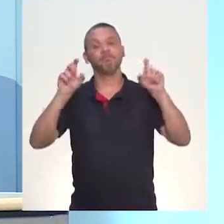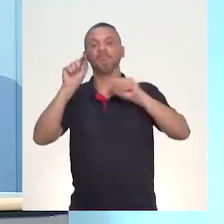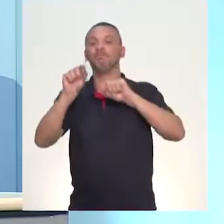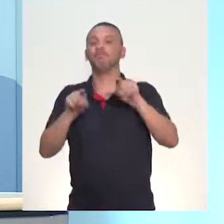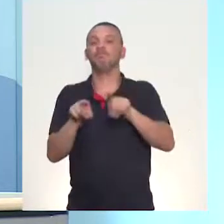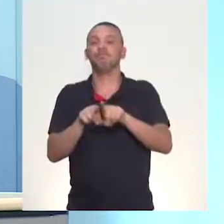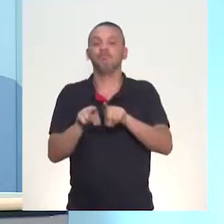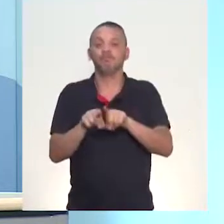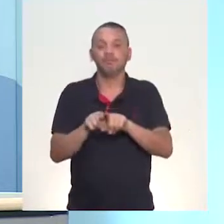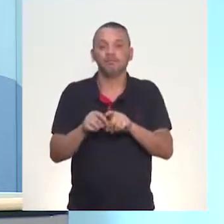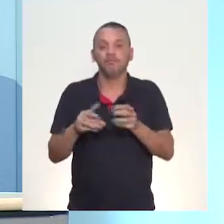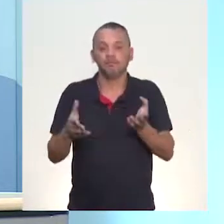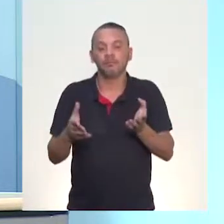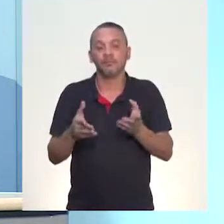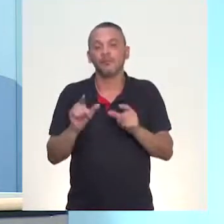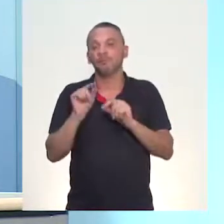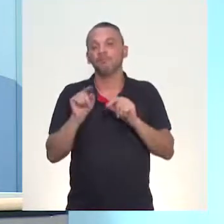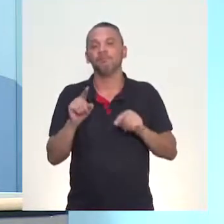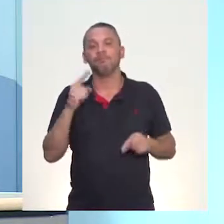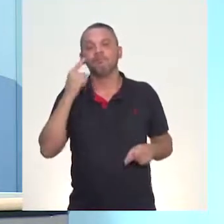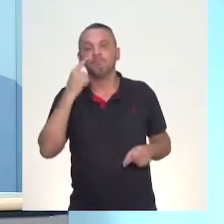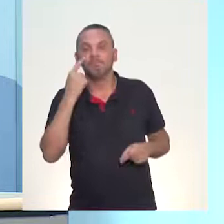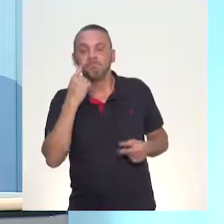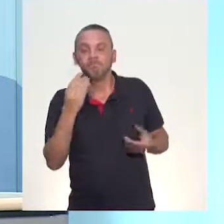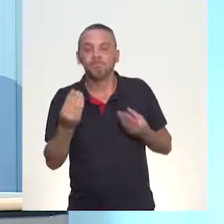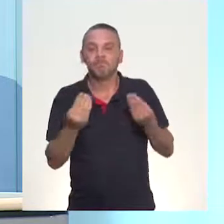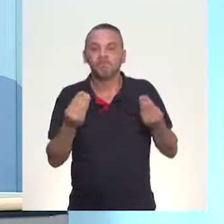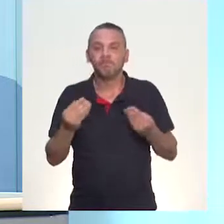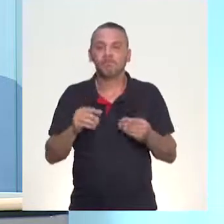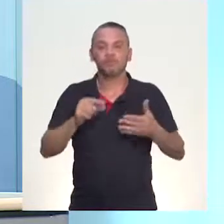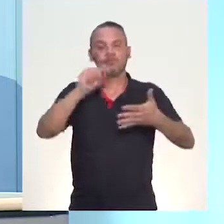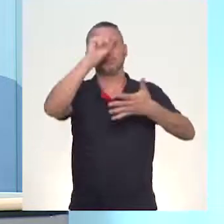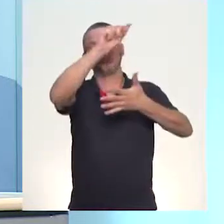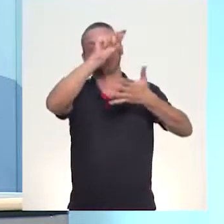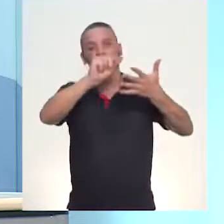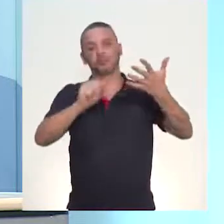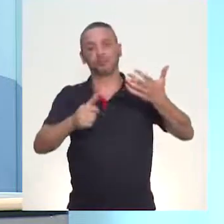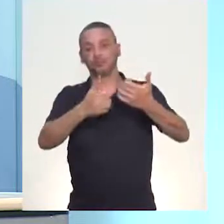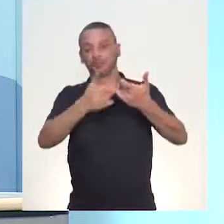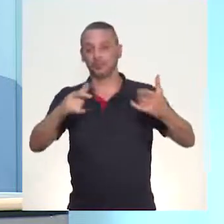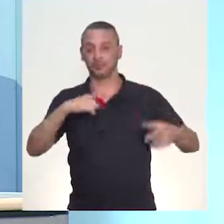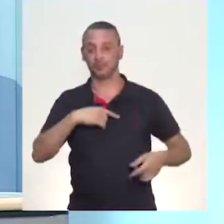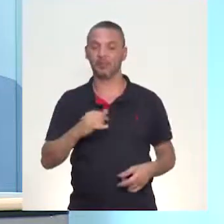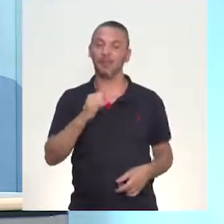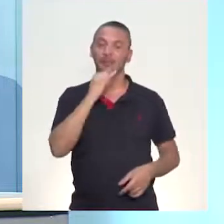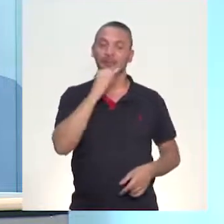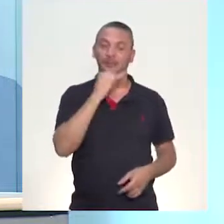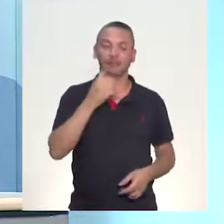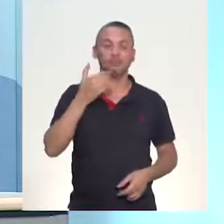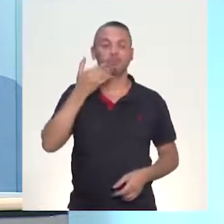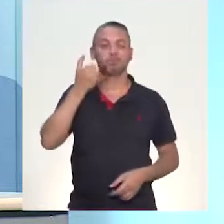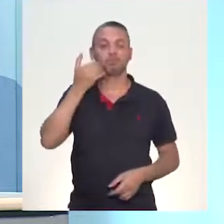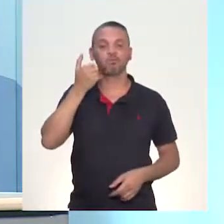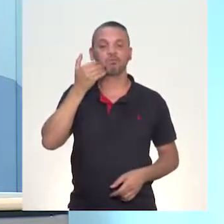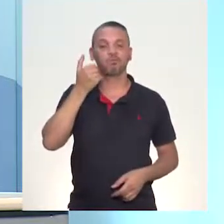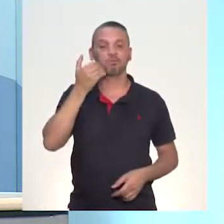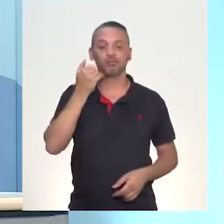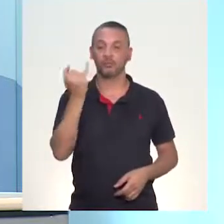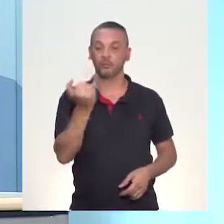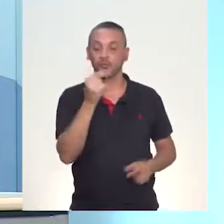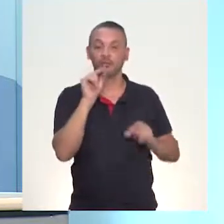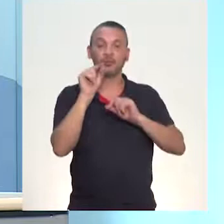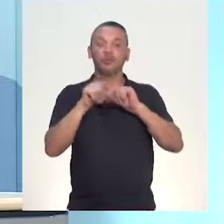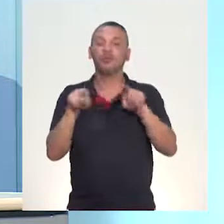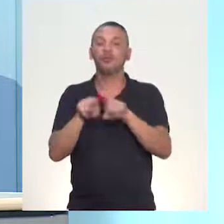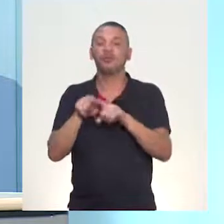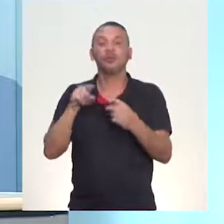que subjetivo traz muitas outras questões além dessa, né? Então, por exemplo, se é um conhecimento subjetivo, significa